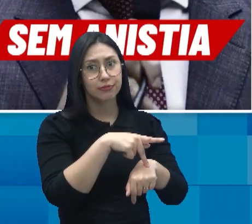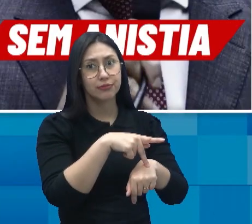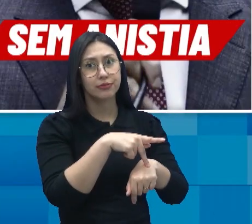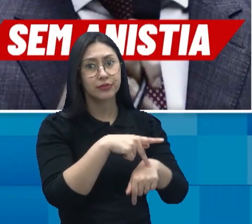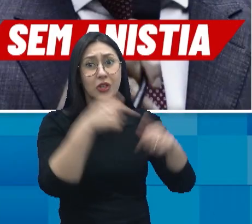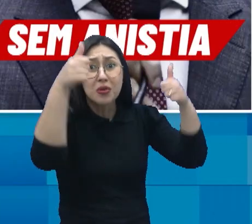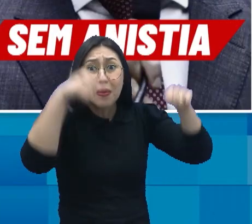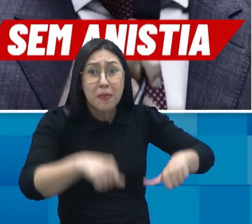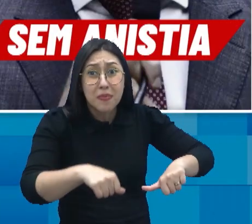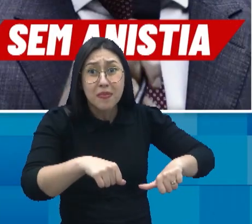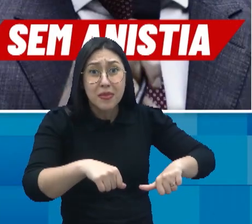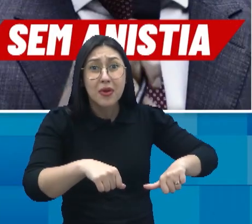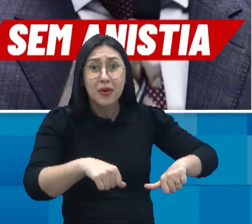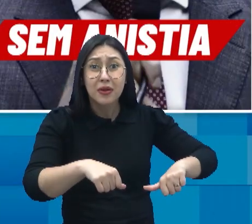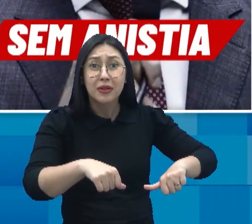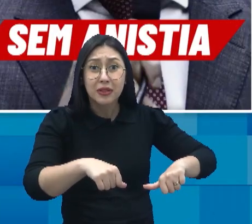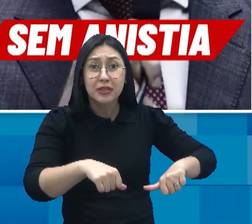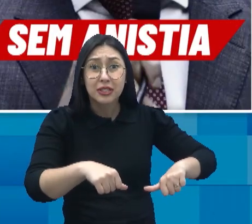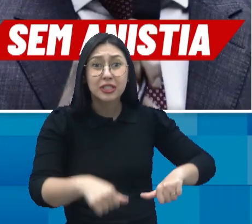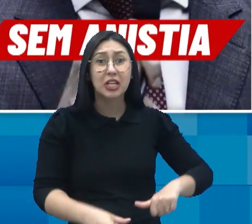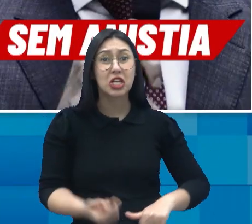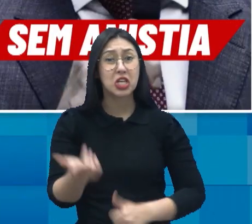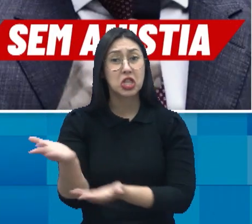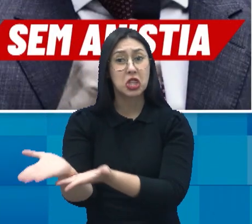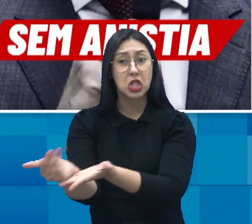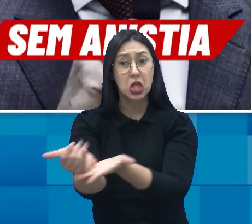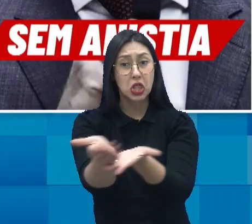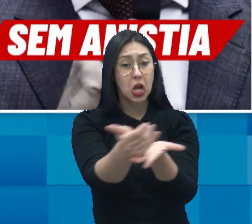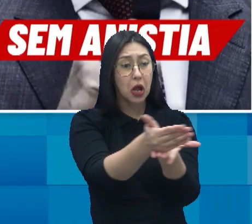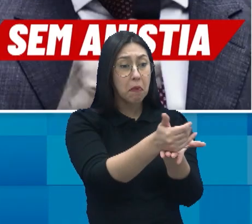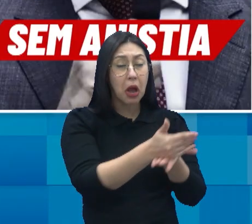pior, recebendo dinheiro